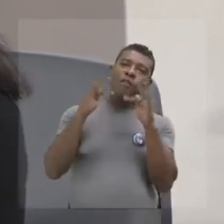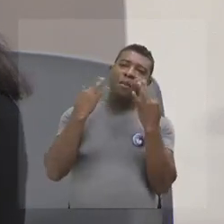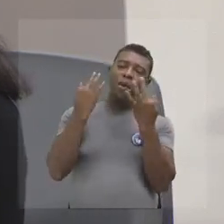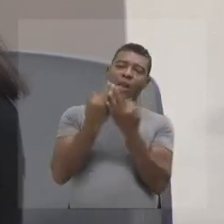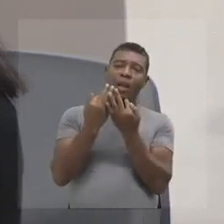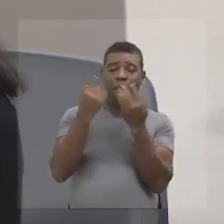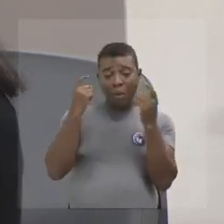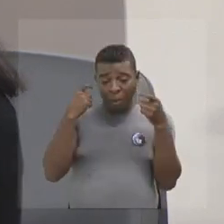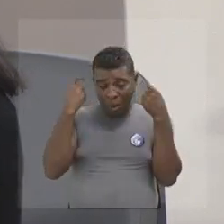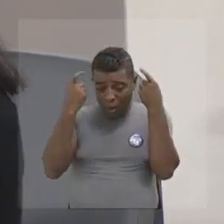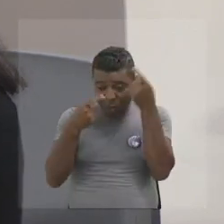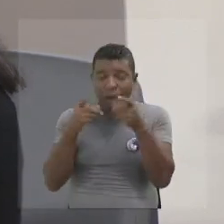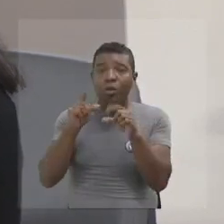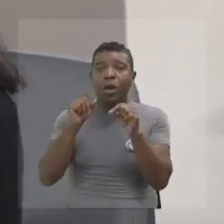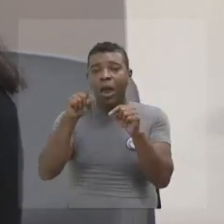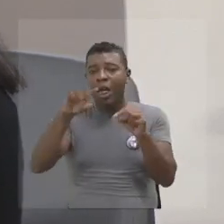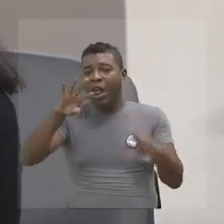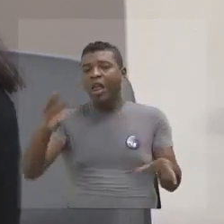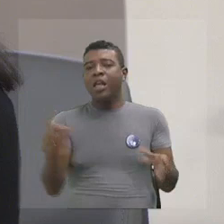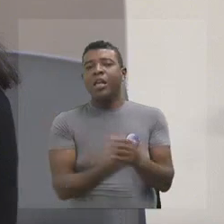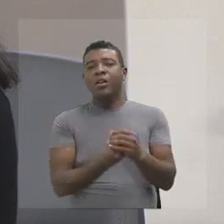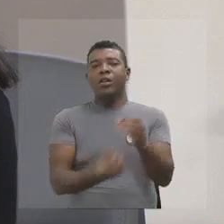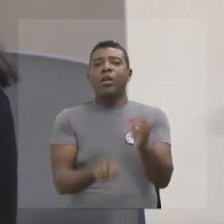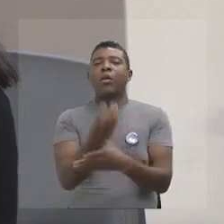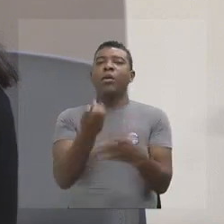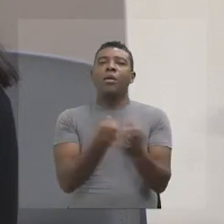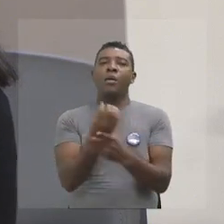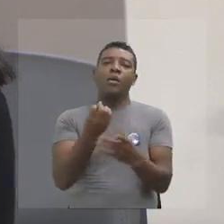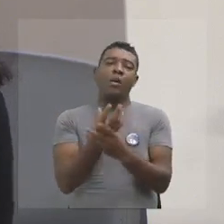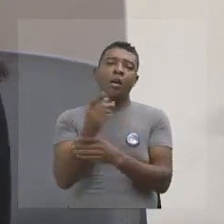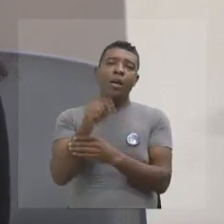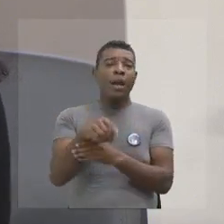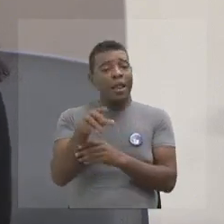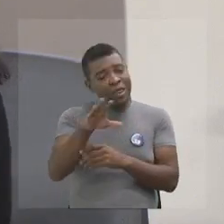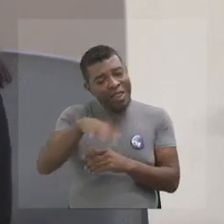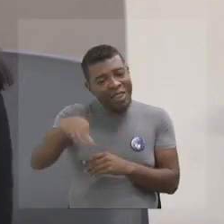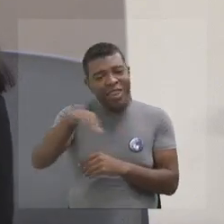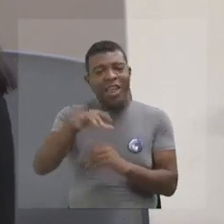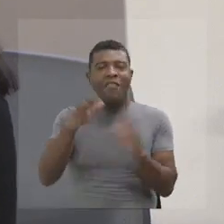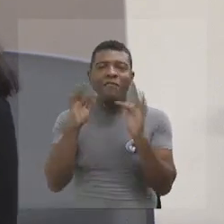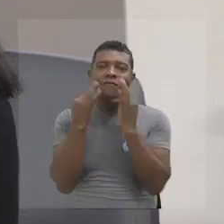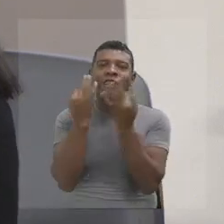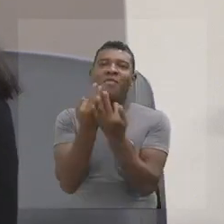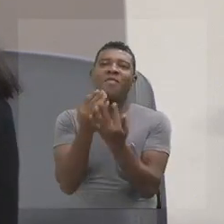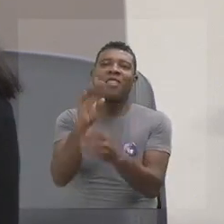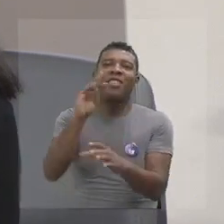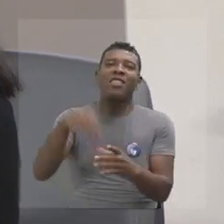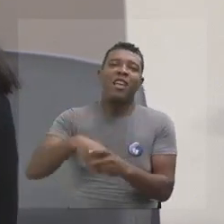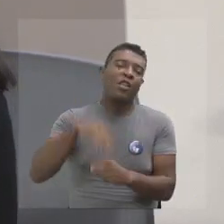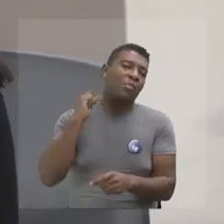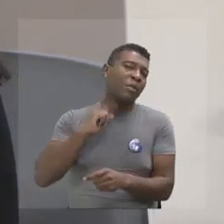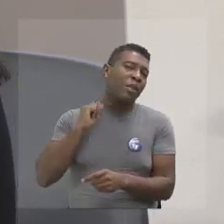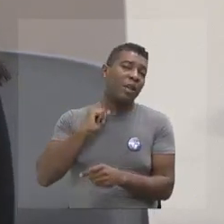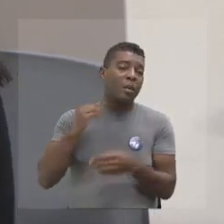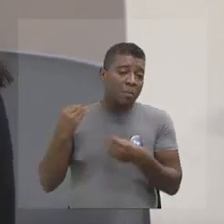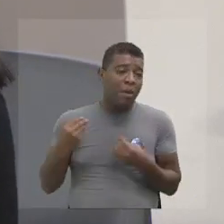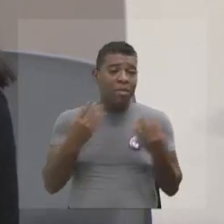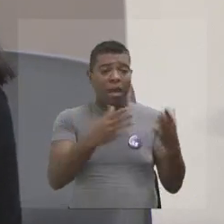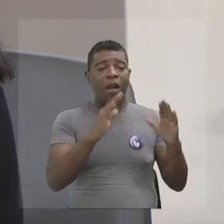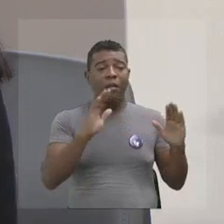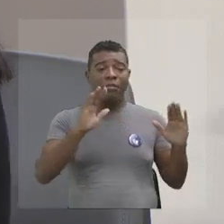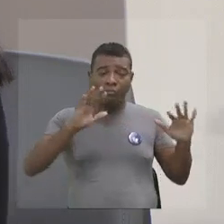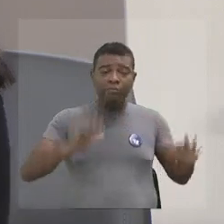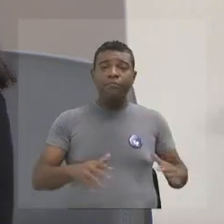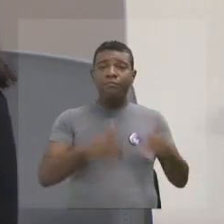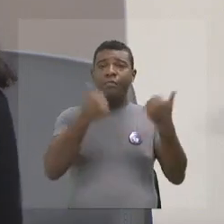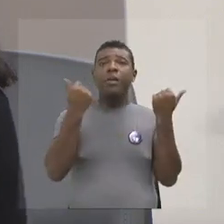com essa inclusão produtiva dos Produtores Rurais em regime familiar do Estado de Minas Gerais para que ele se tornem hábitos às exigências de mercado